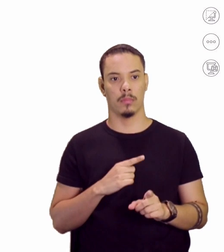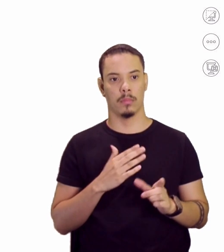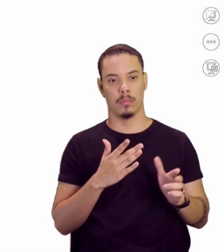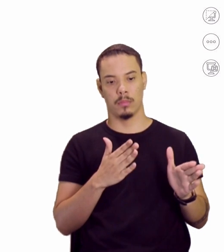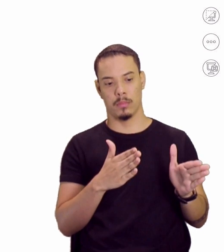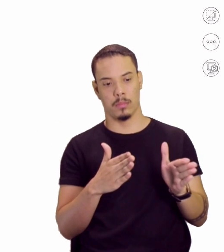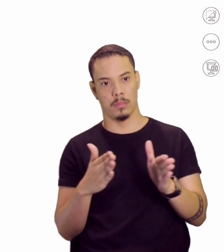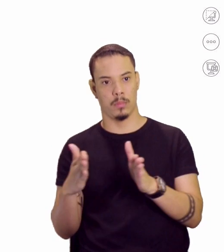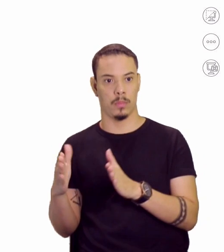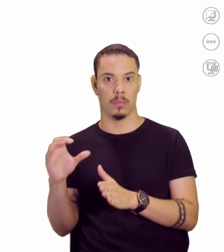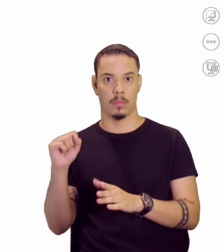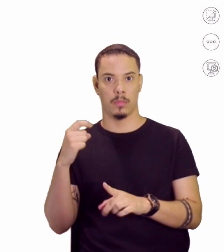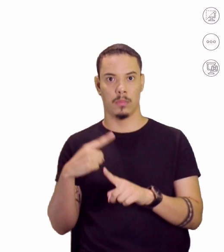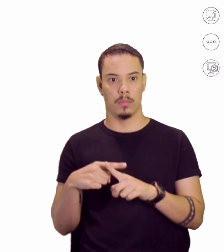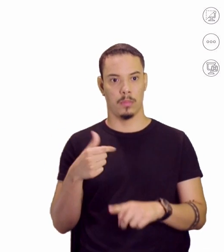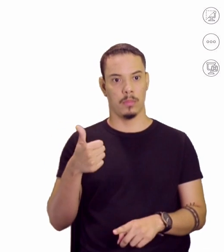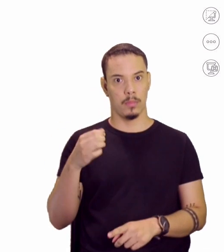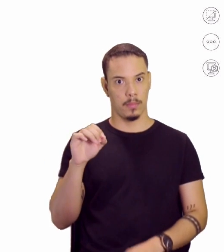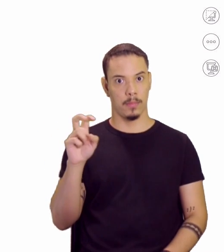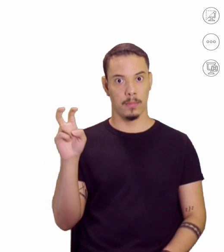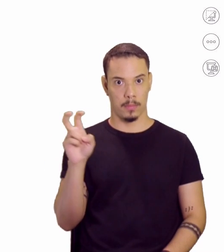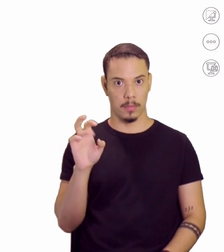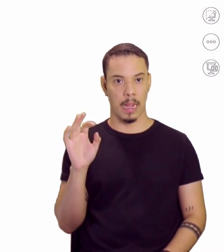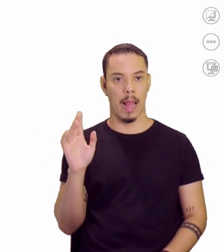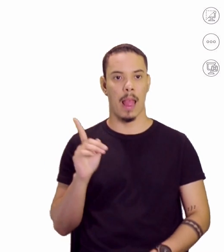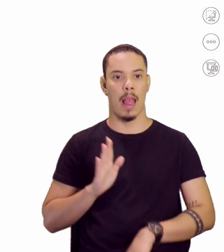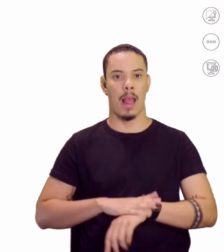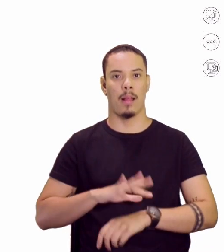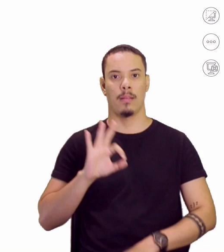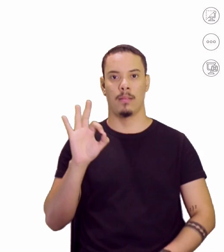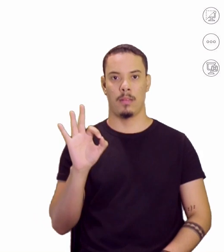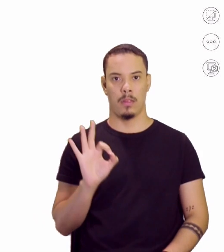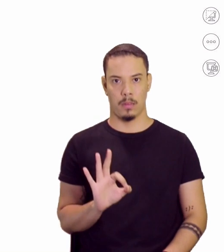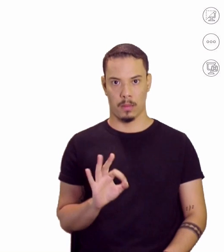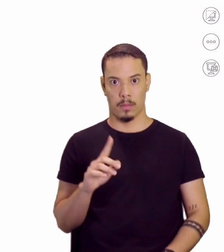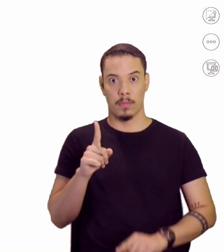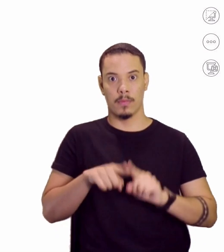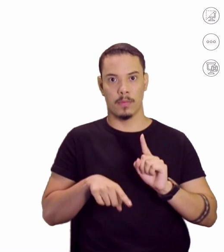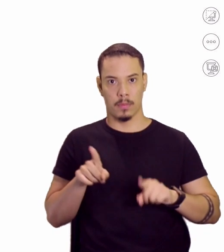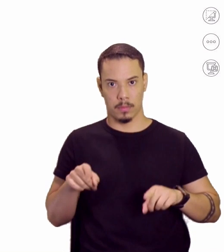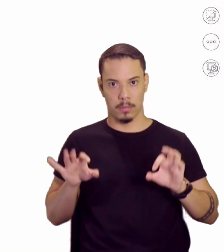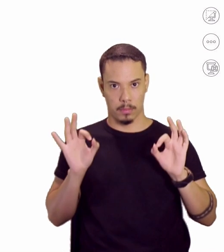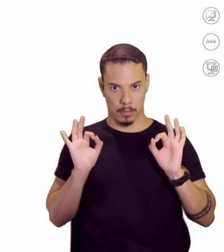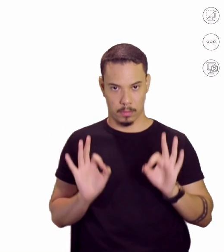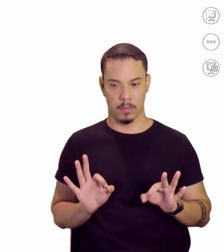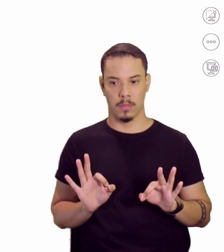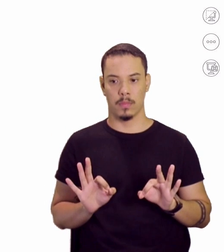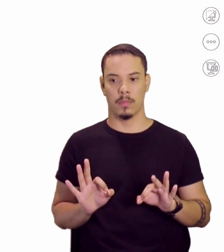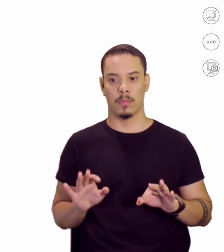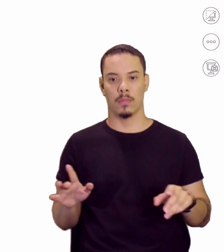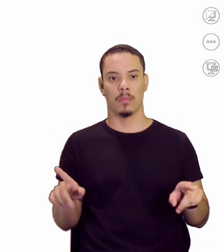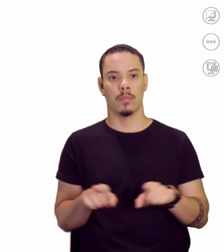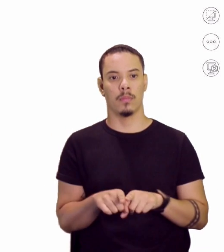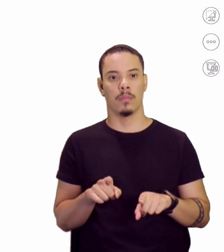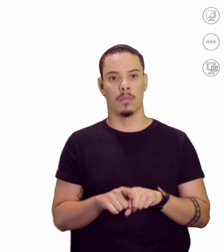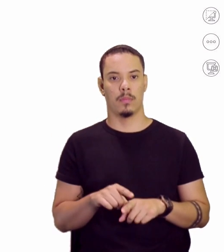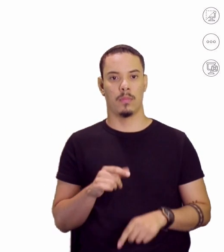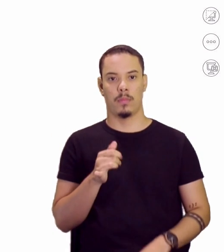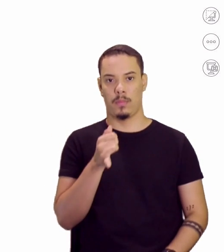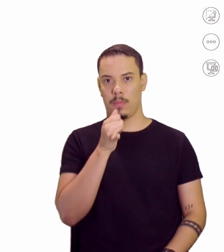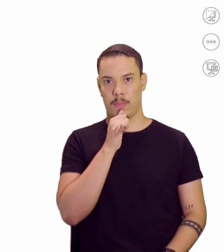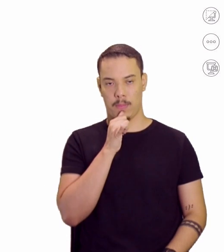deslocamento, 8 vezes 10 elevado à quinta Taxa de variação é a aceleração que nós estamos procurando. Isso, exatamente. Que representa a taxa de variação,